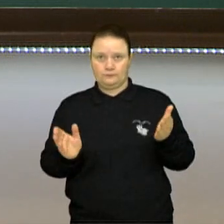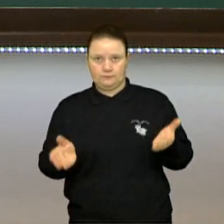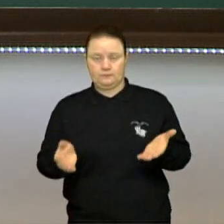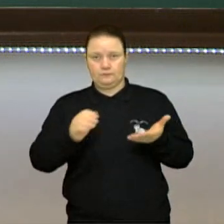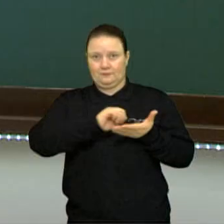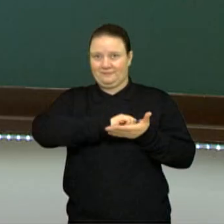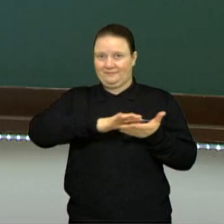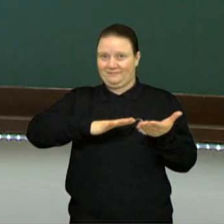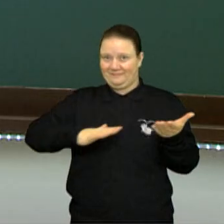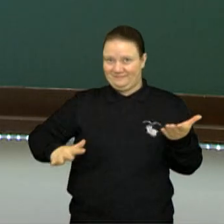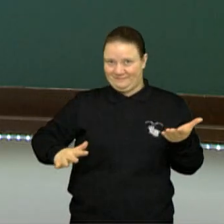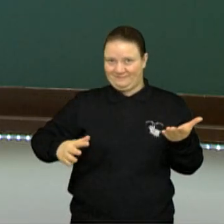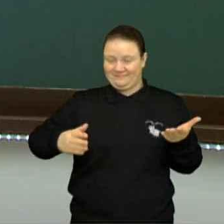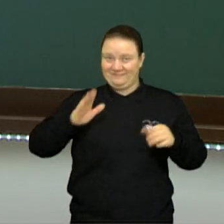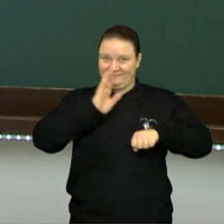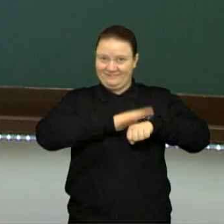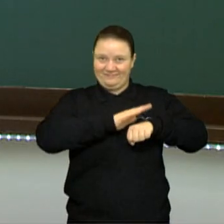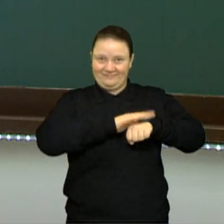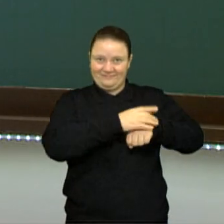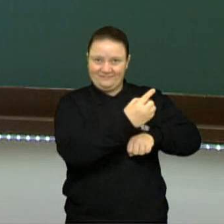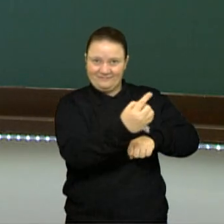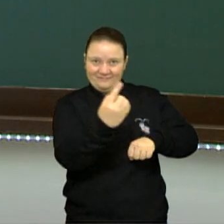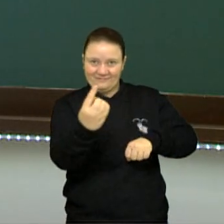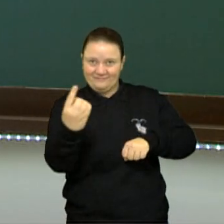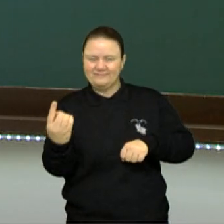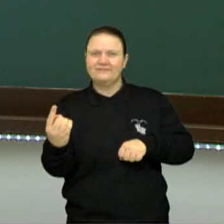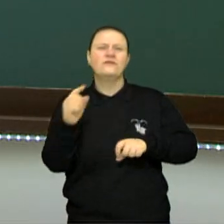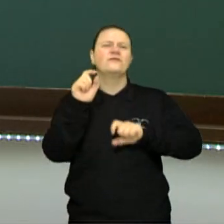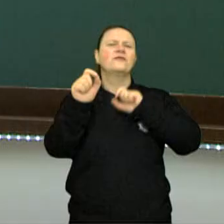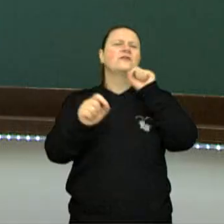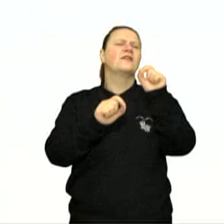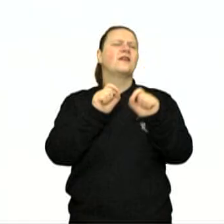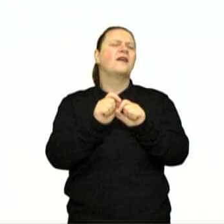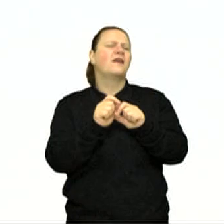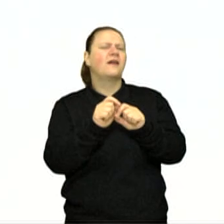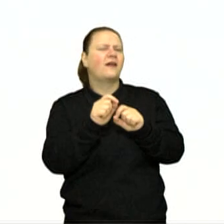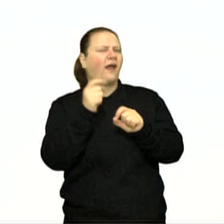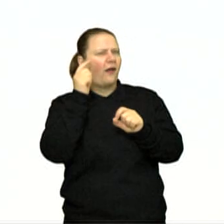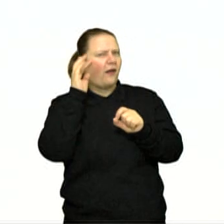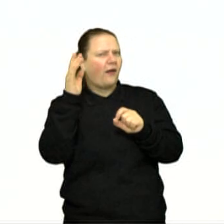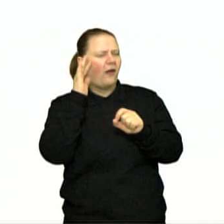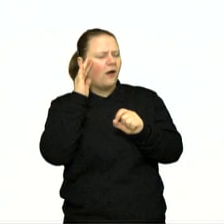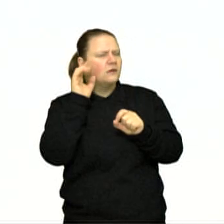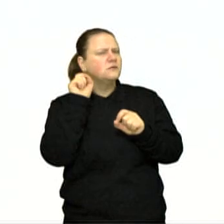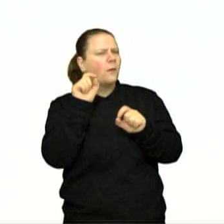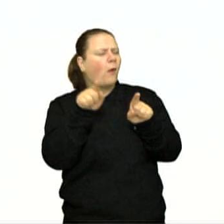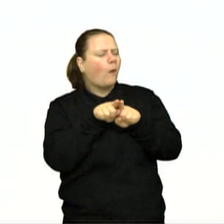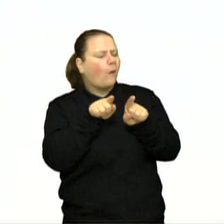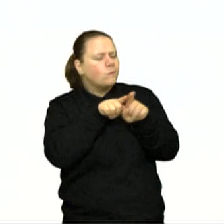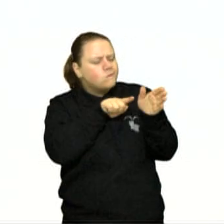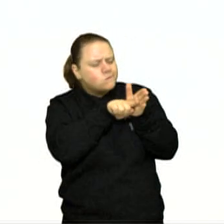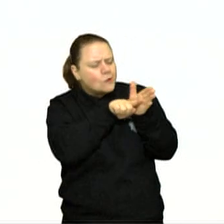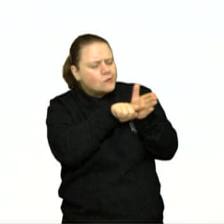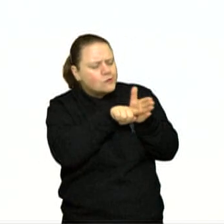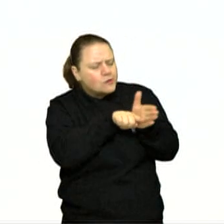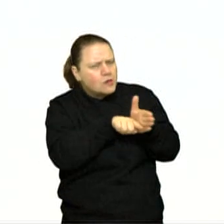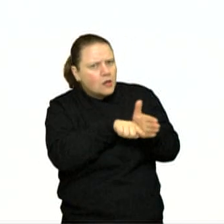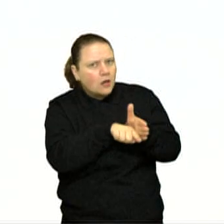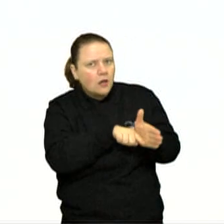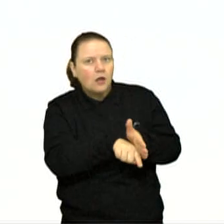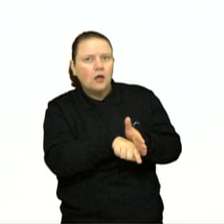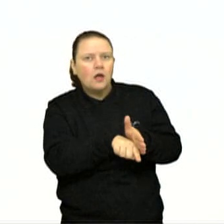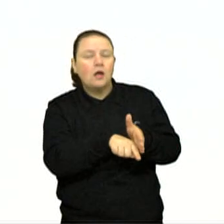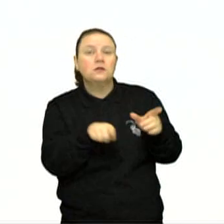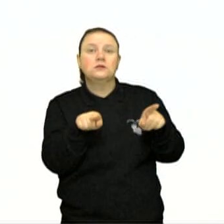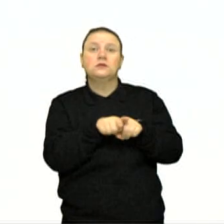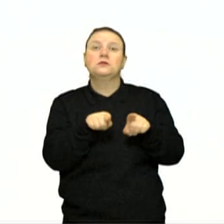Atividade, agora é com vocês, hein? Vamos ver. Que tal você pesquisar em seus acervos da família objetos que carreguem memórias,